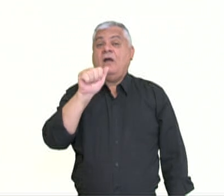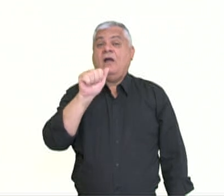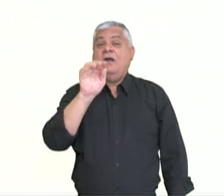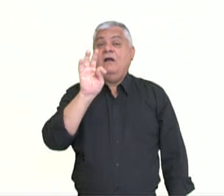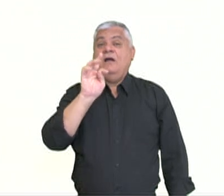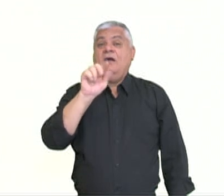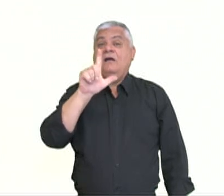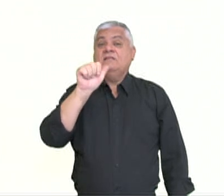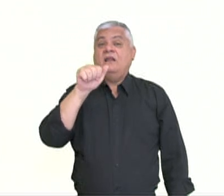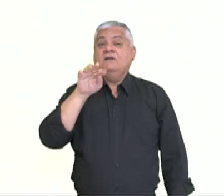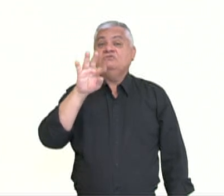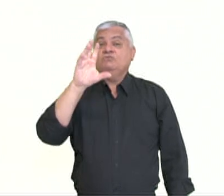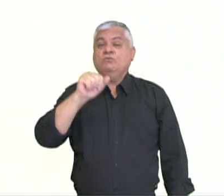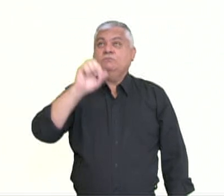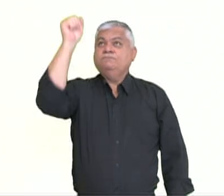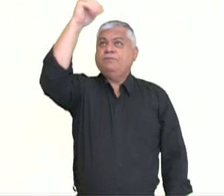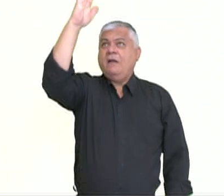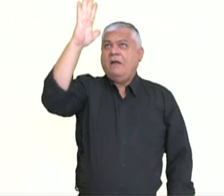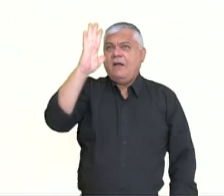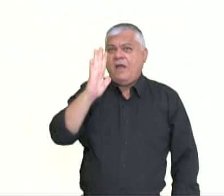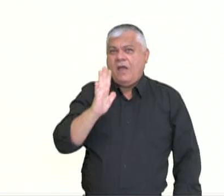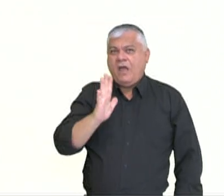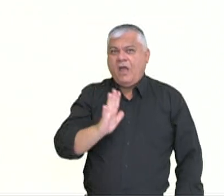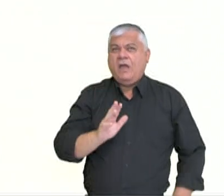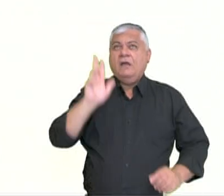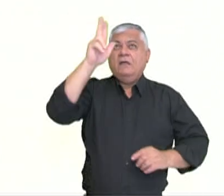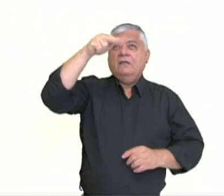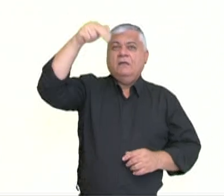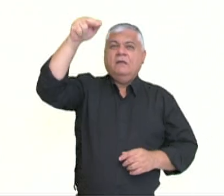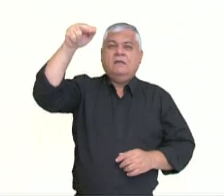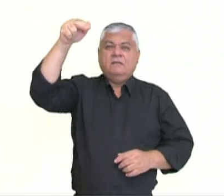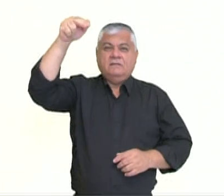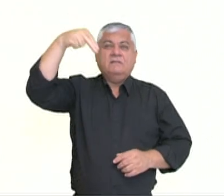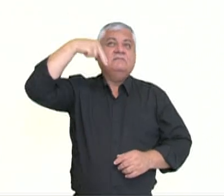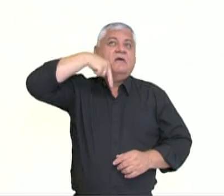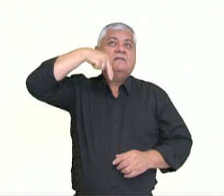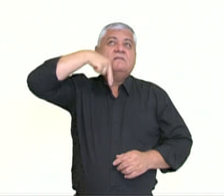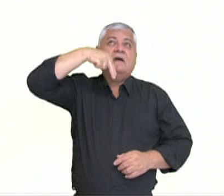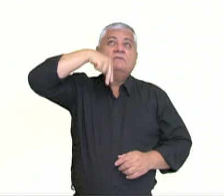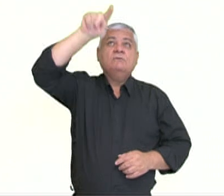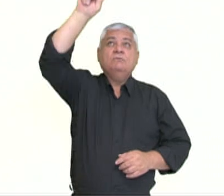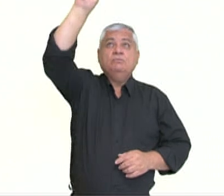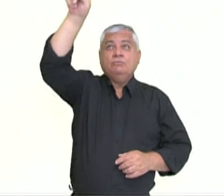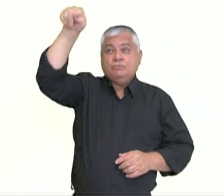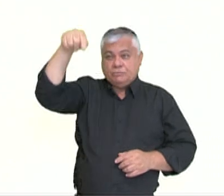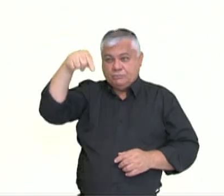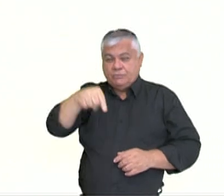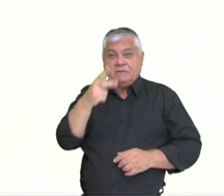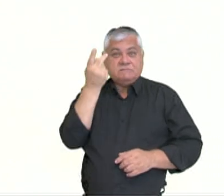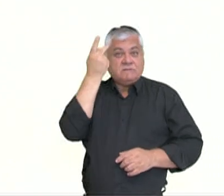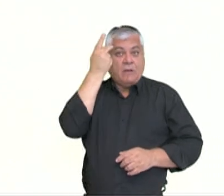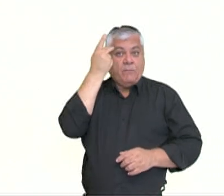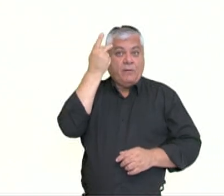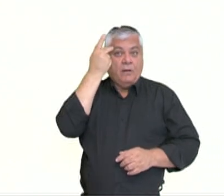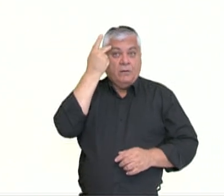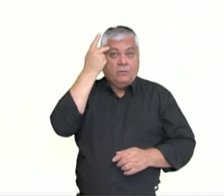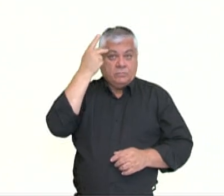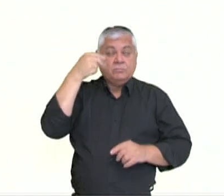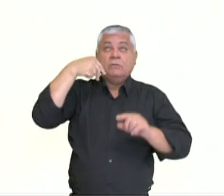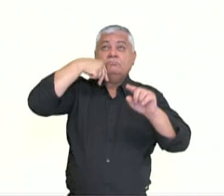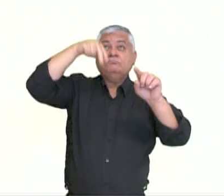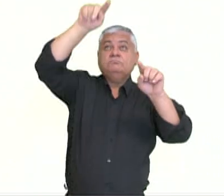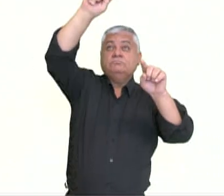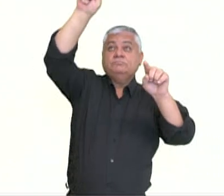região litorânea do Brasil, desde o Rio Grande do Norte até São Paulo, né? Bem marcado. E aí nós vamos ter